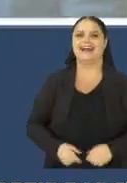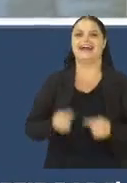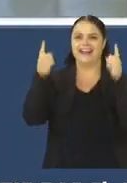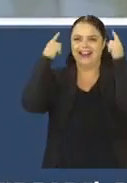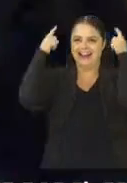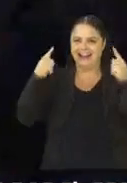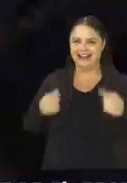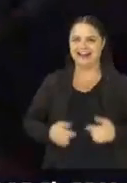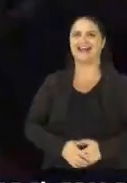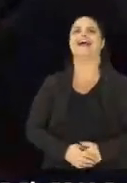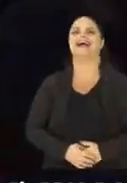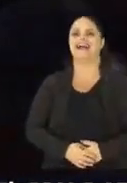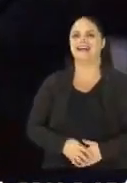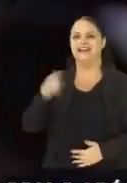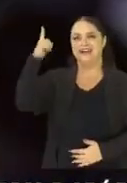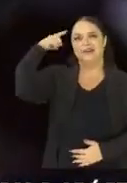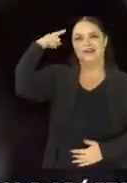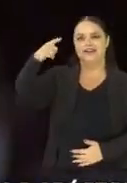é